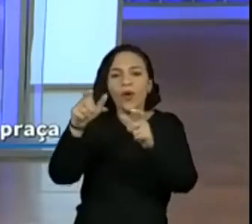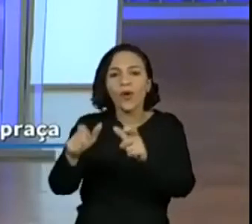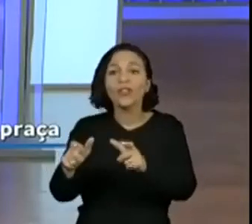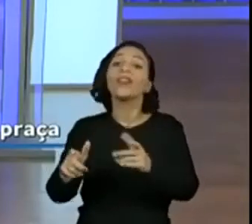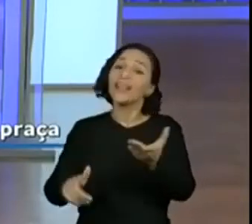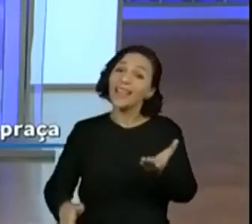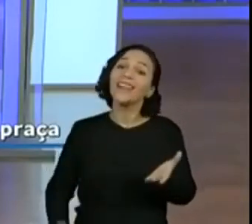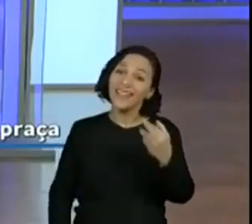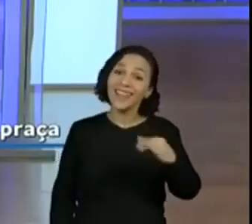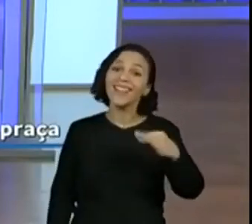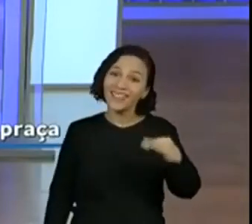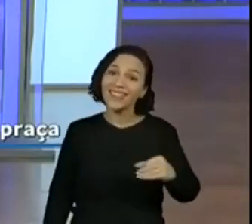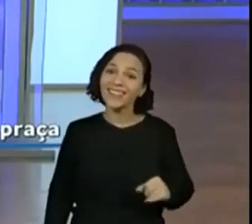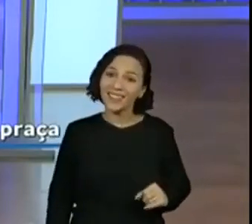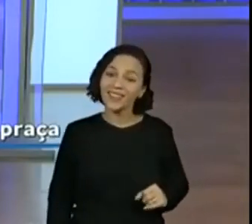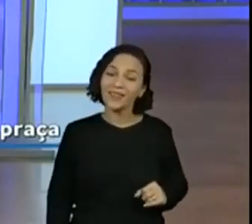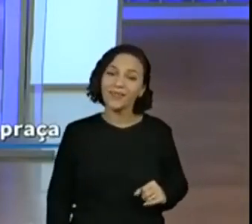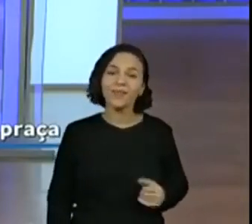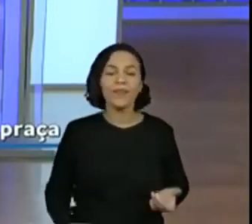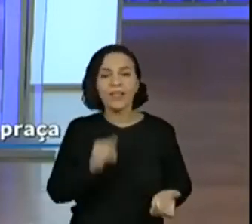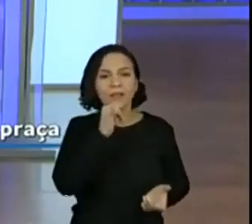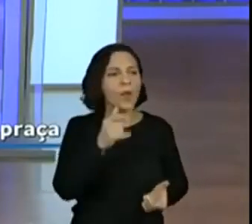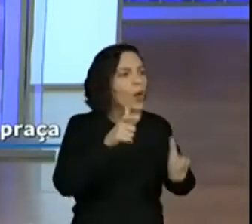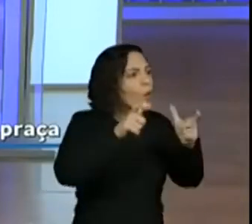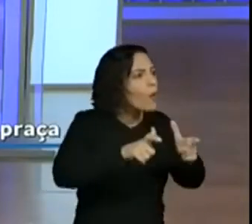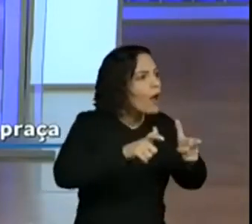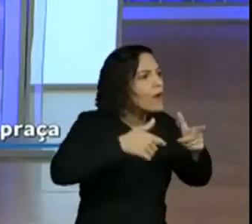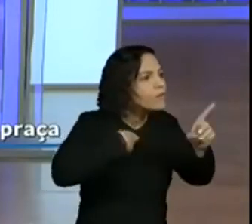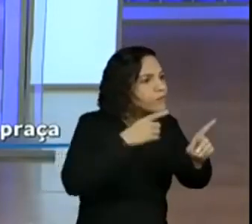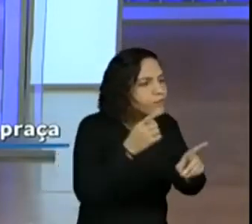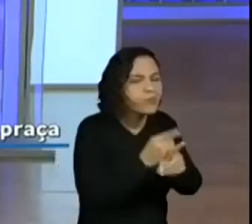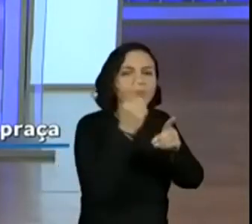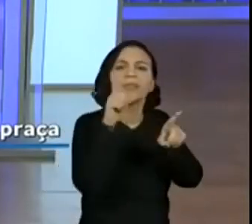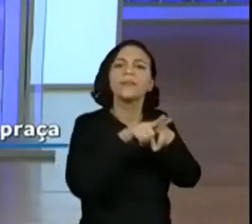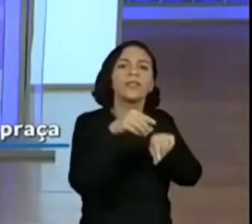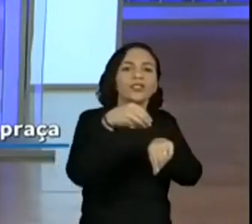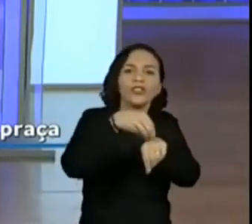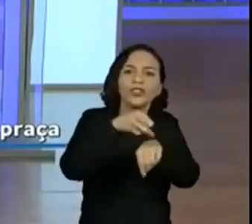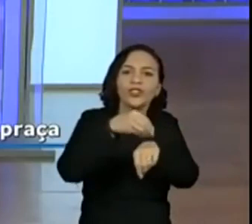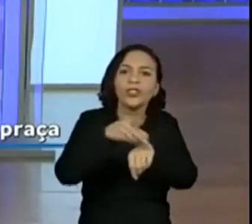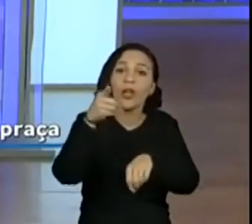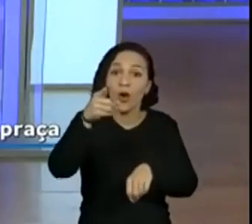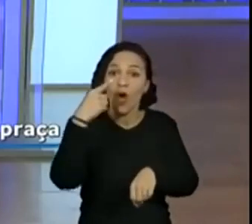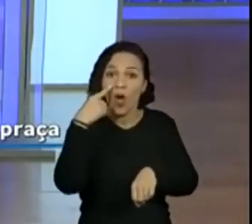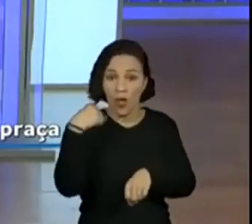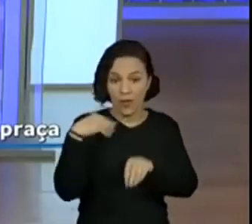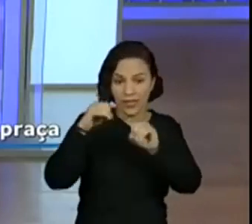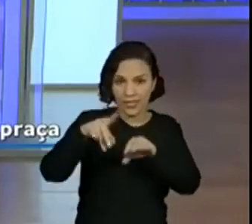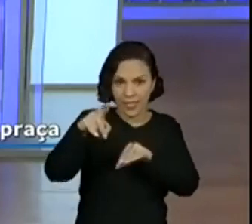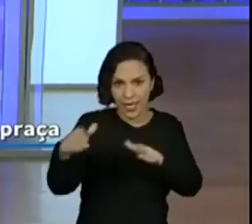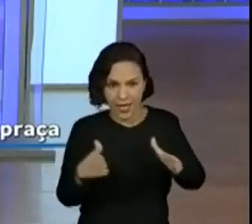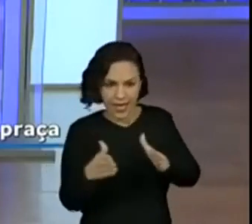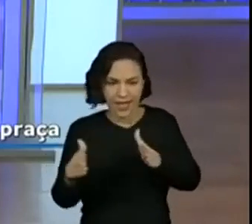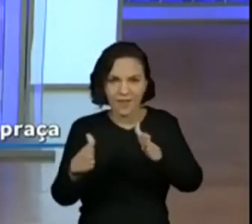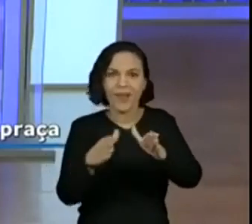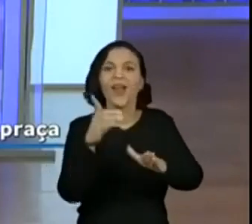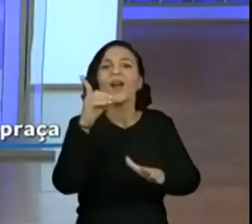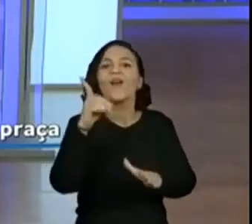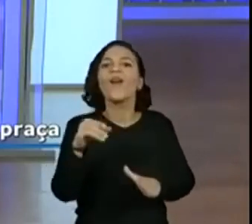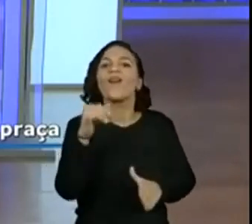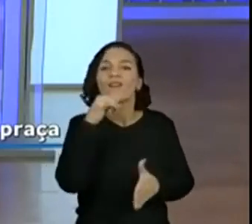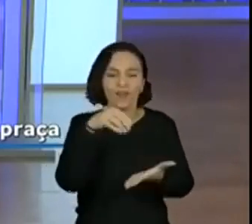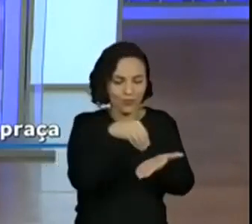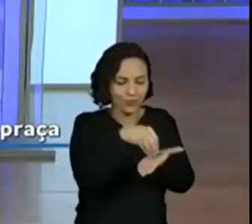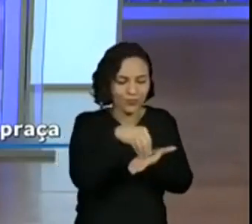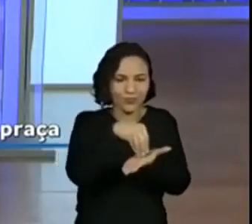Isso mesmo. Localizar, encontrar o lugar. Encontrar Dar dicas lugar. De como chegar a algum lugar. Exato. O GPS, que agora